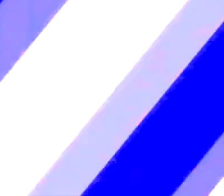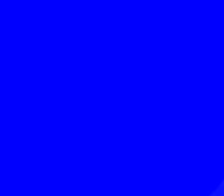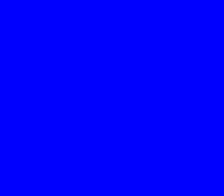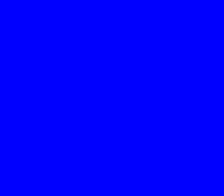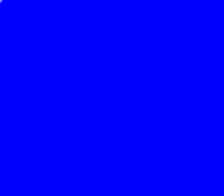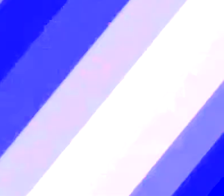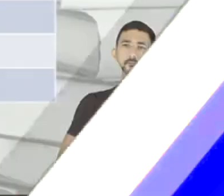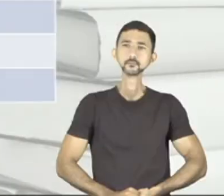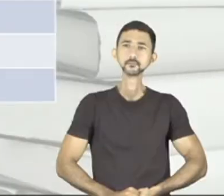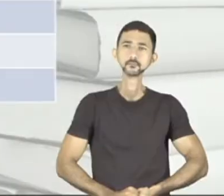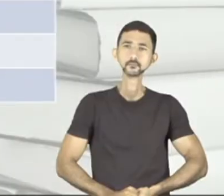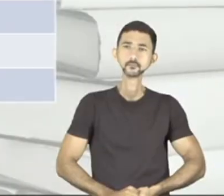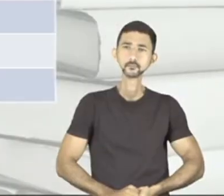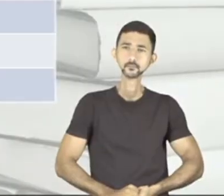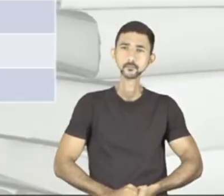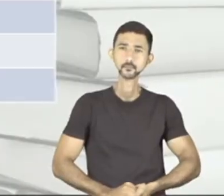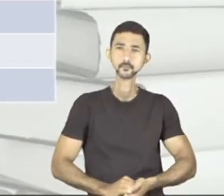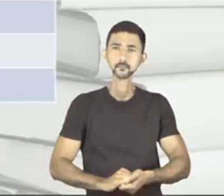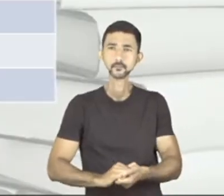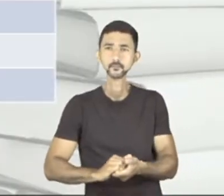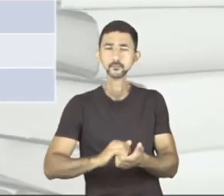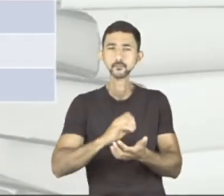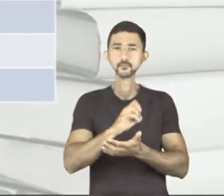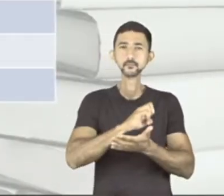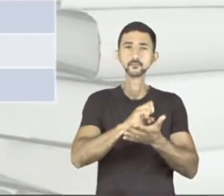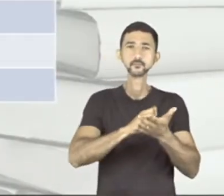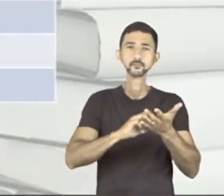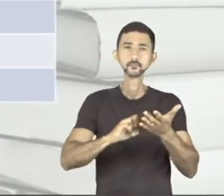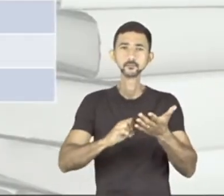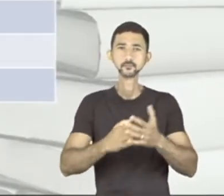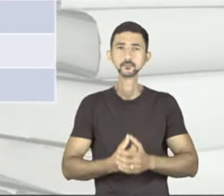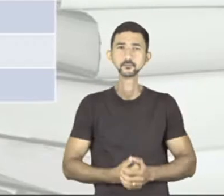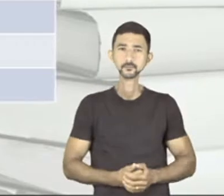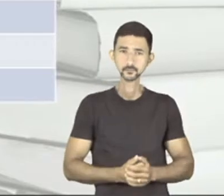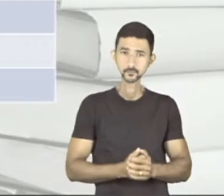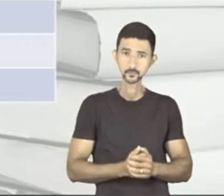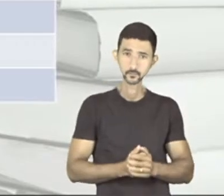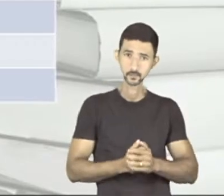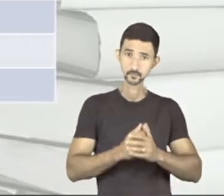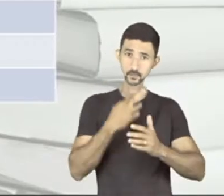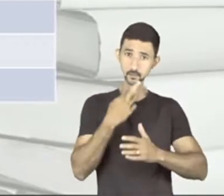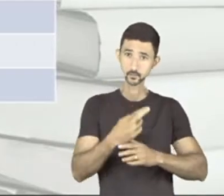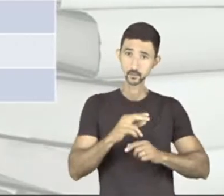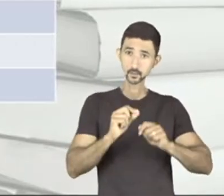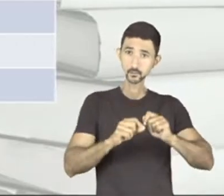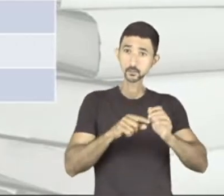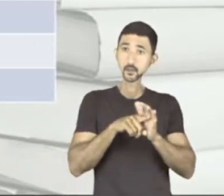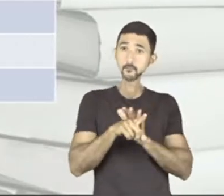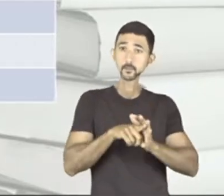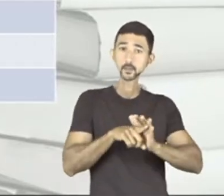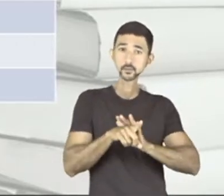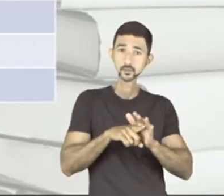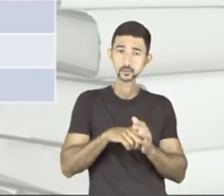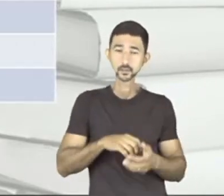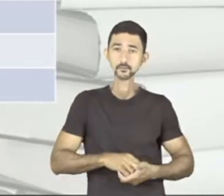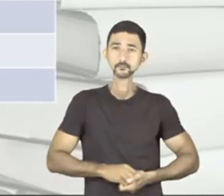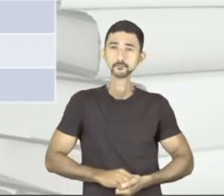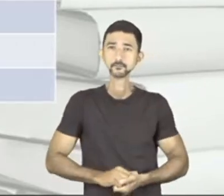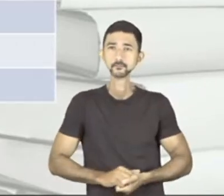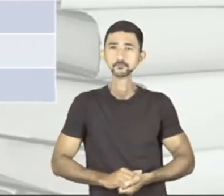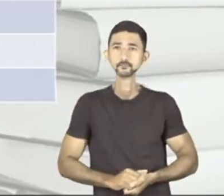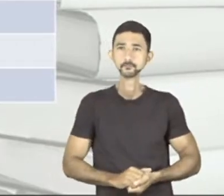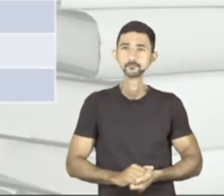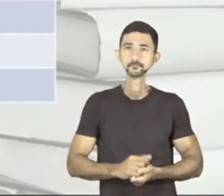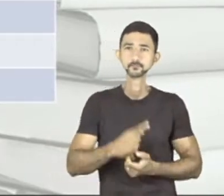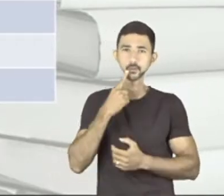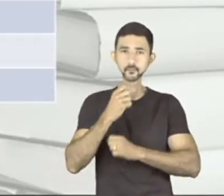tela. Então, o exercício que ficou para que vocês fizessem era uma pesquisa. Então, nós vimos as lutas